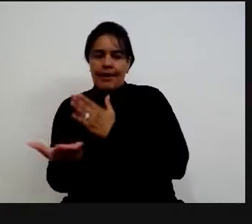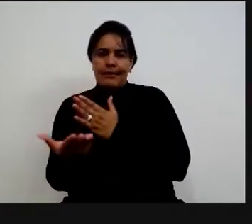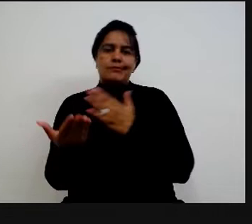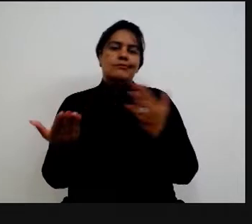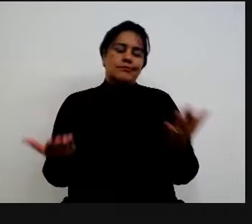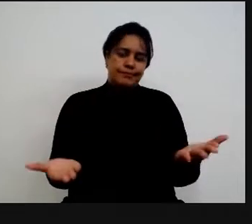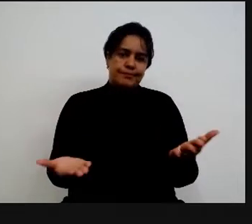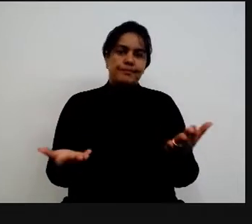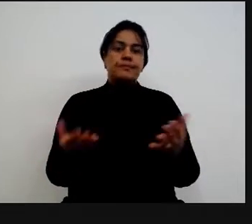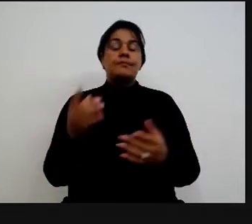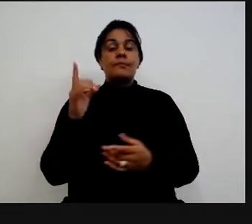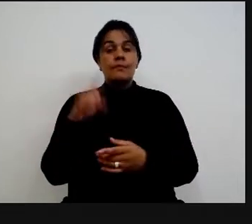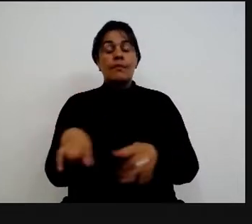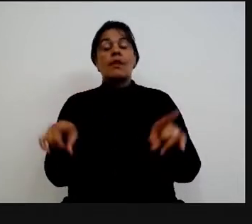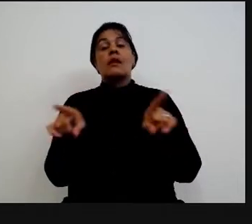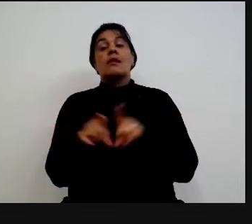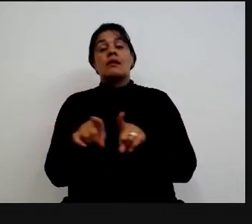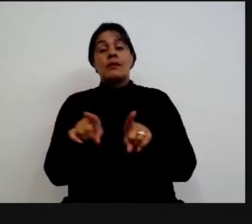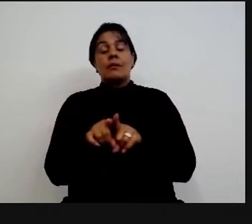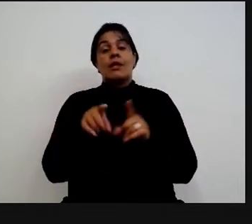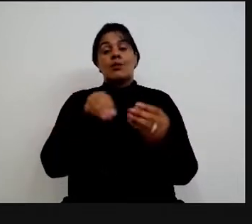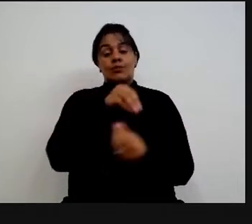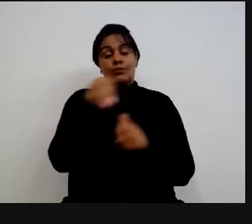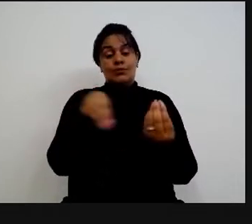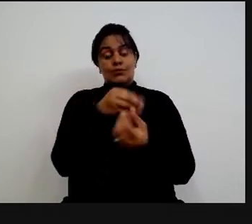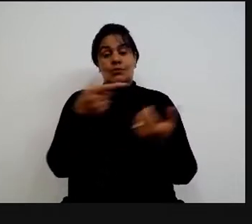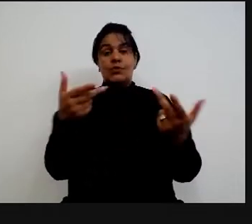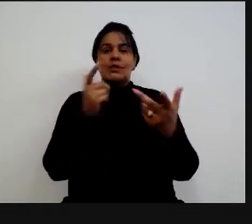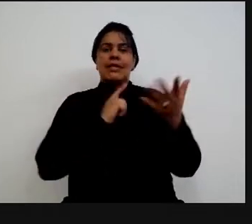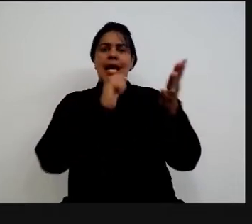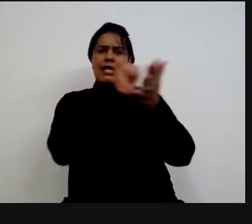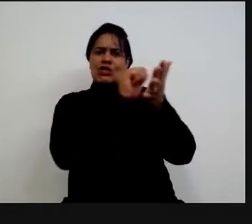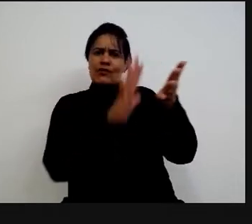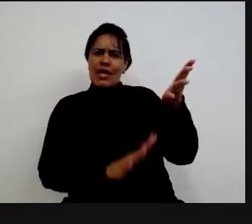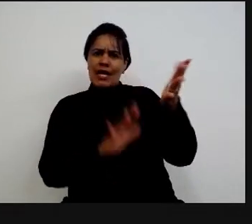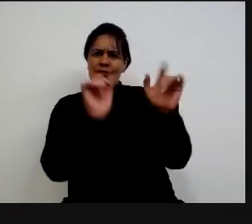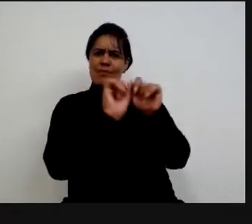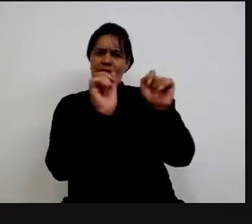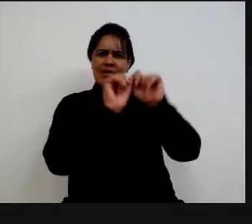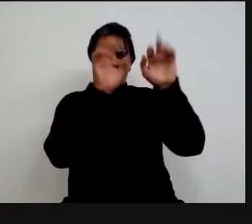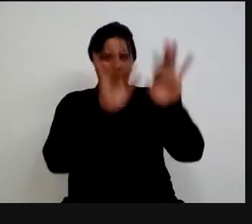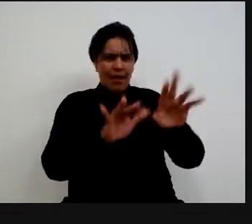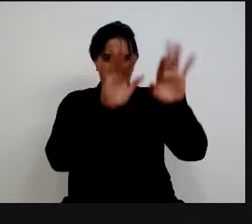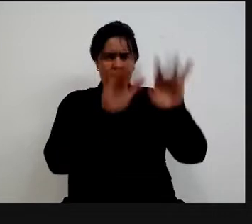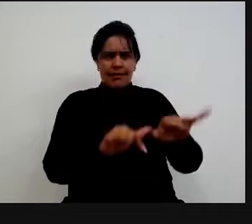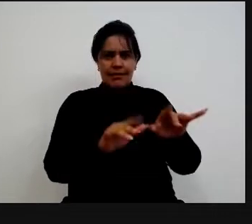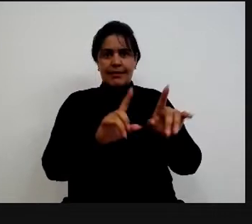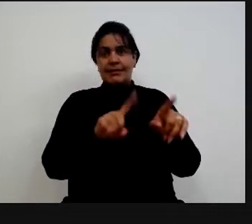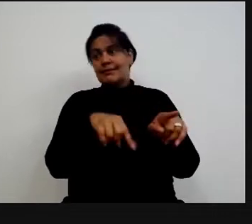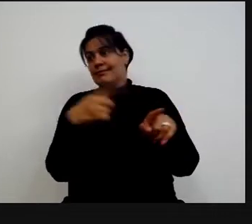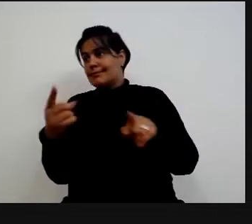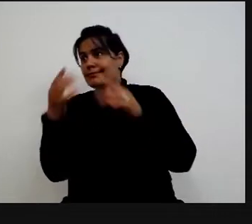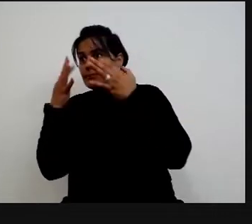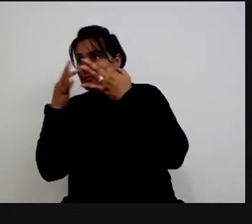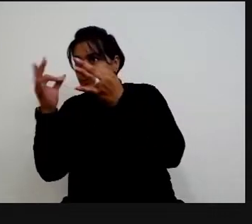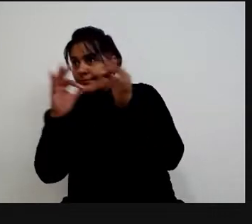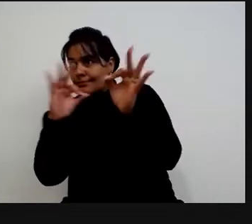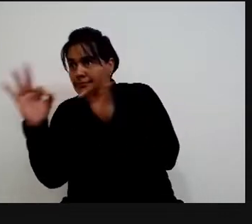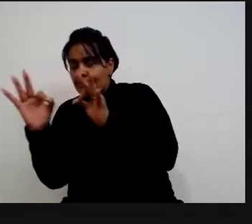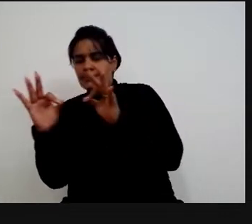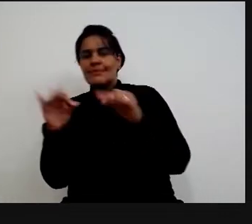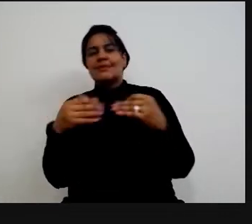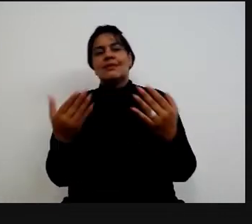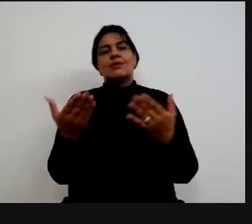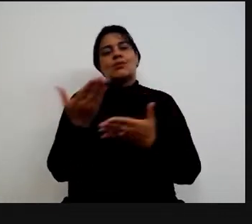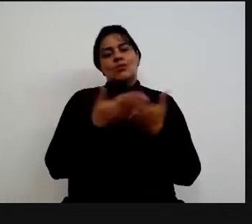e também assíncrono, quando a gente tem várias atividades para fazer e a gente divide essa atenção. Então, o mediador da educação,